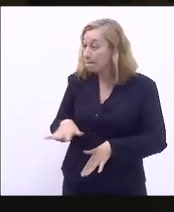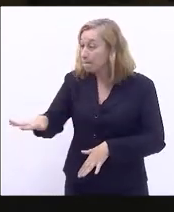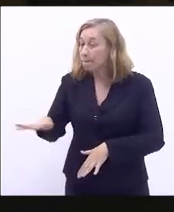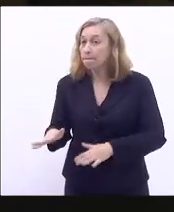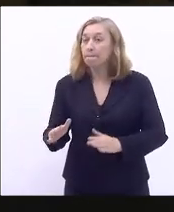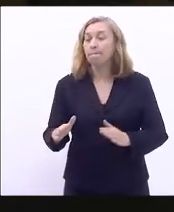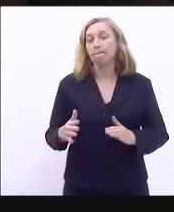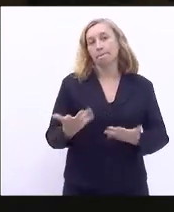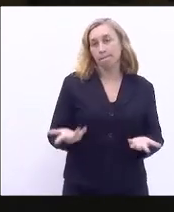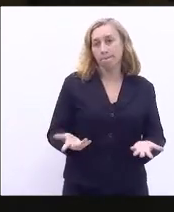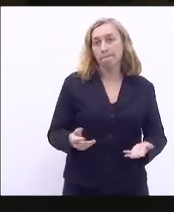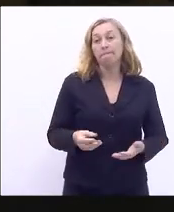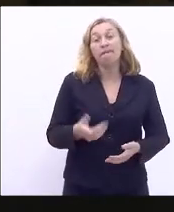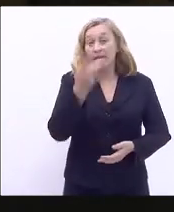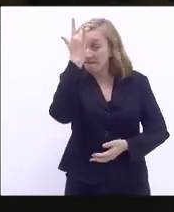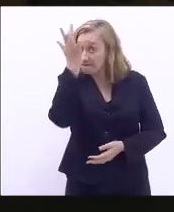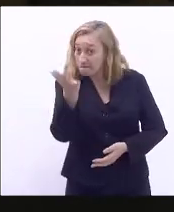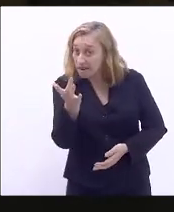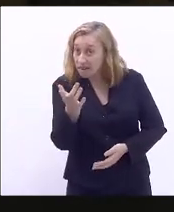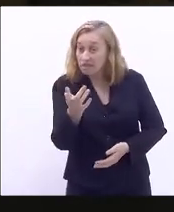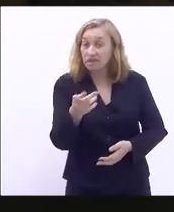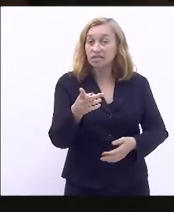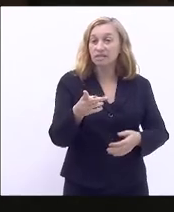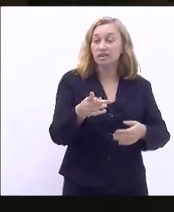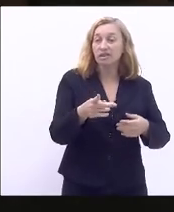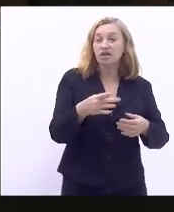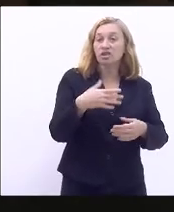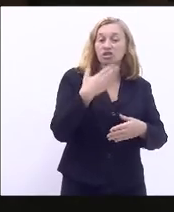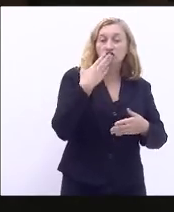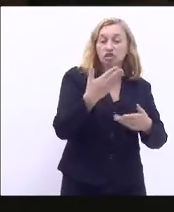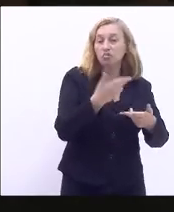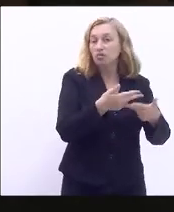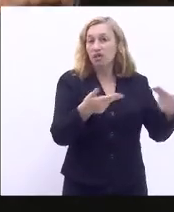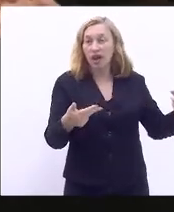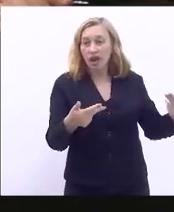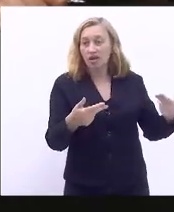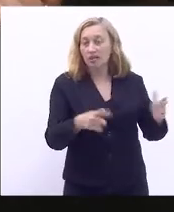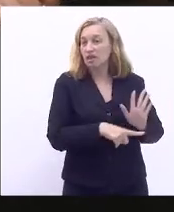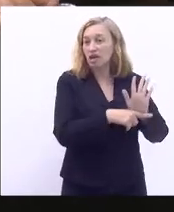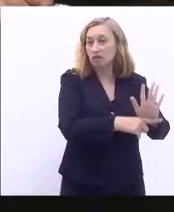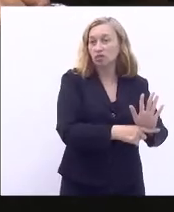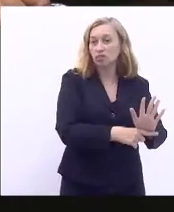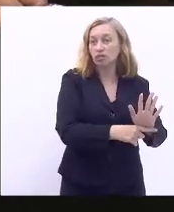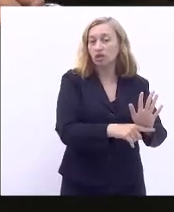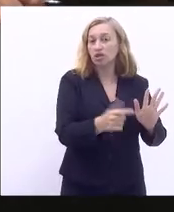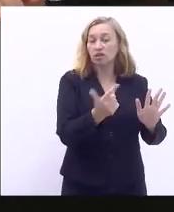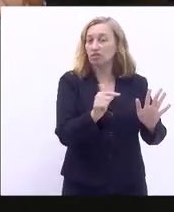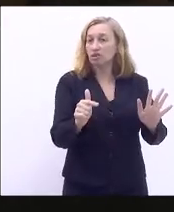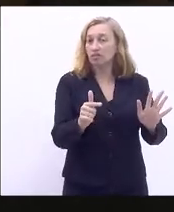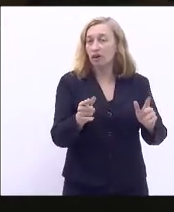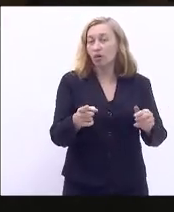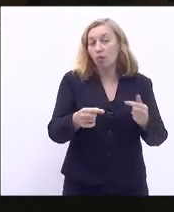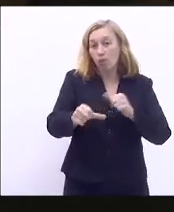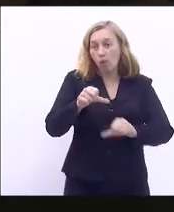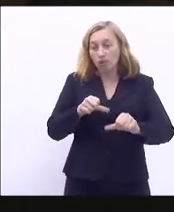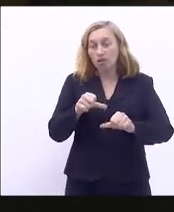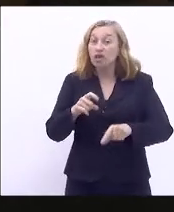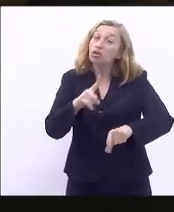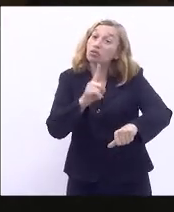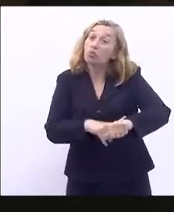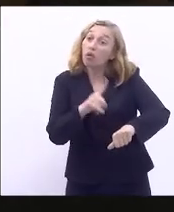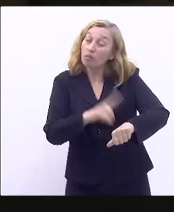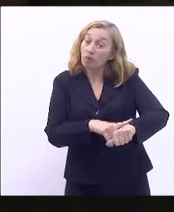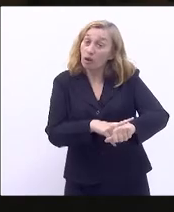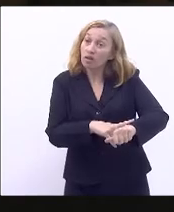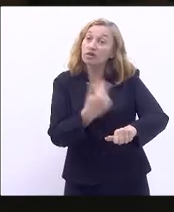mais fácil fazer bolsa de qualquer coisa, dar todo o benefício, sem a contrapartida. Porque na hora que teve